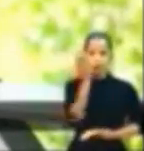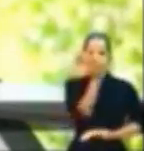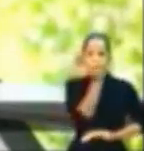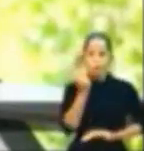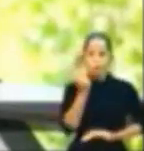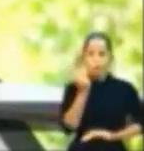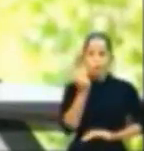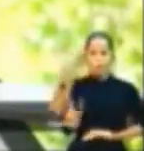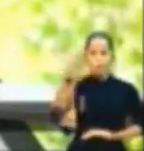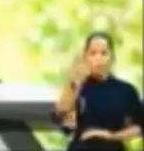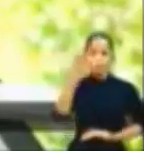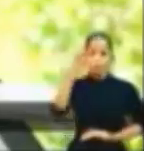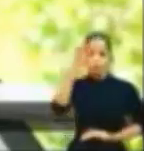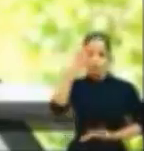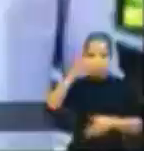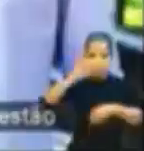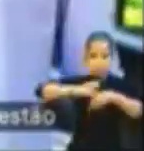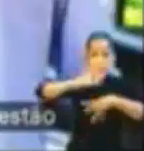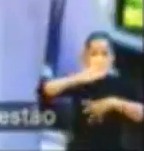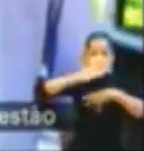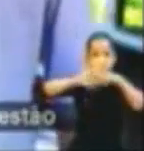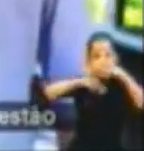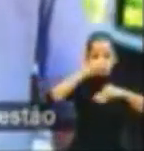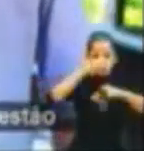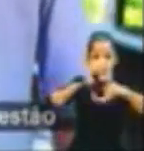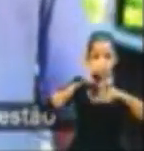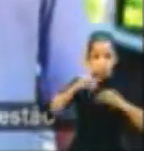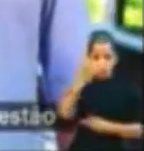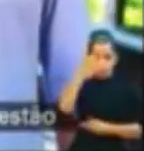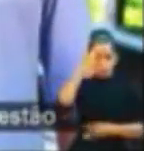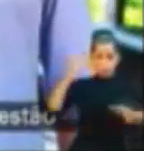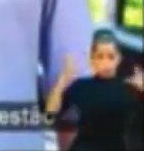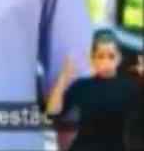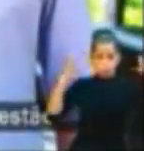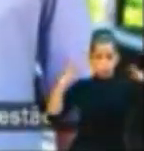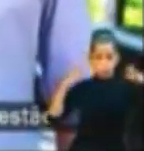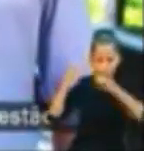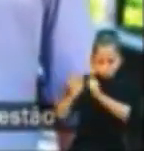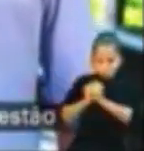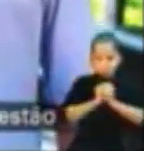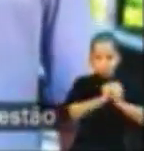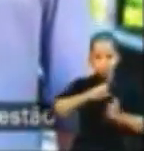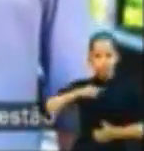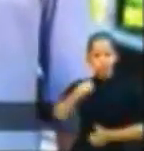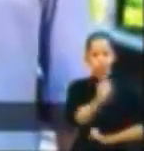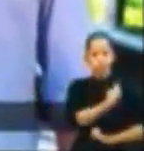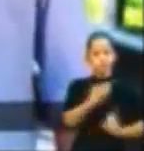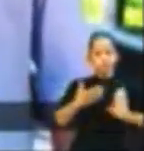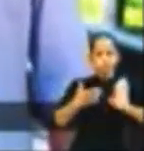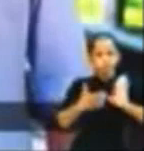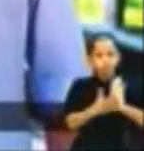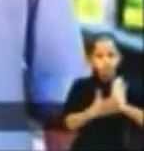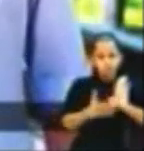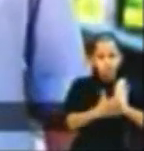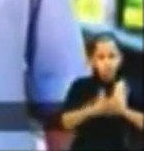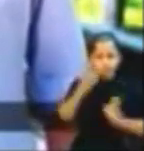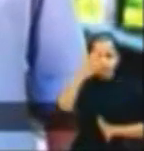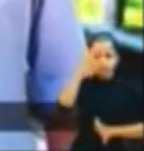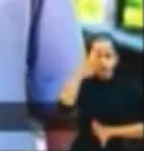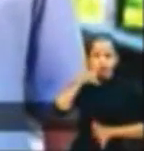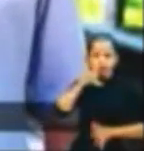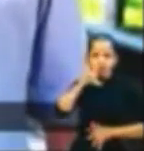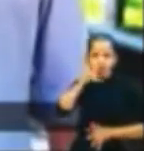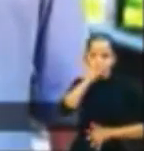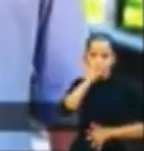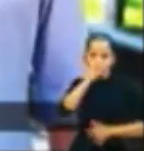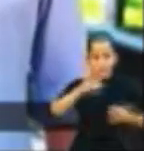nas culturas urbanas. O turismo e a cultura andarão de mãos dadas em nossa gestão. O turismo fortalece a indústria